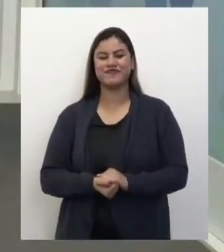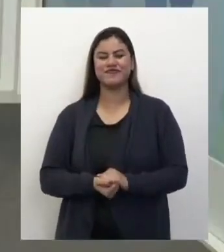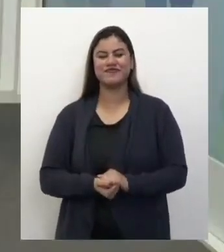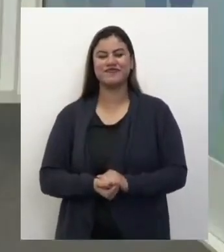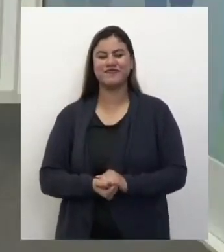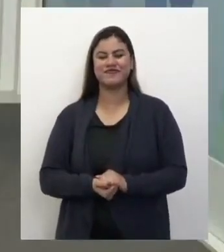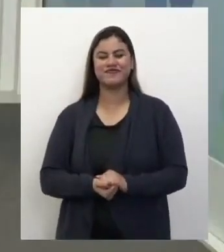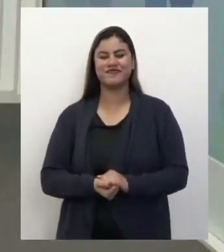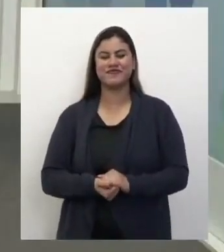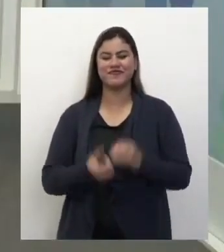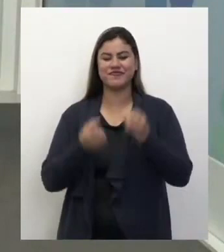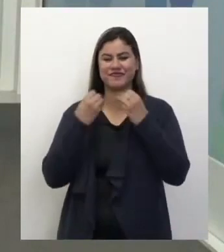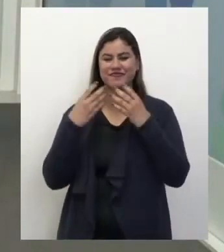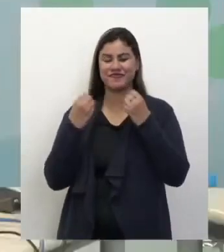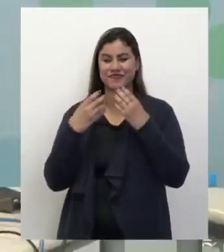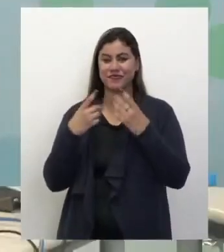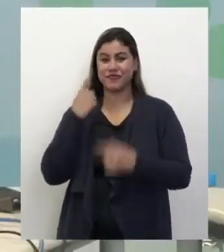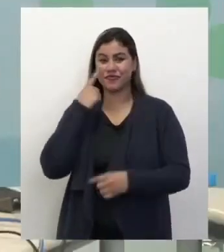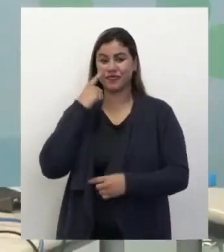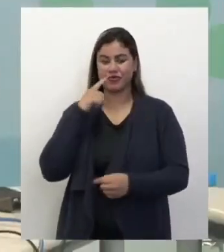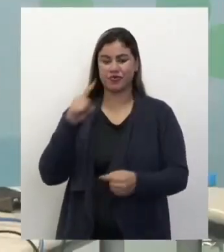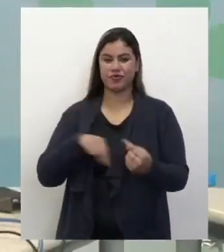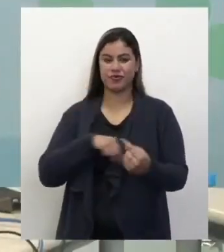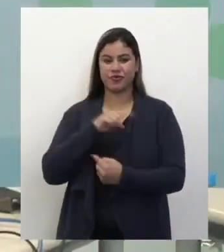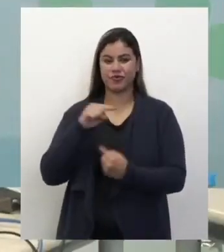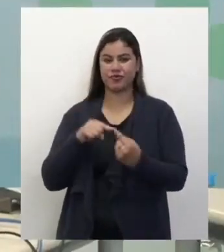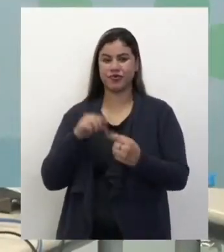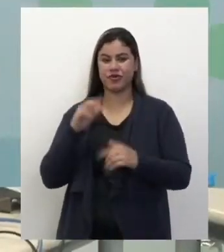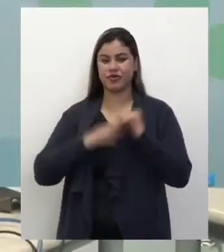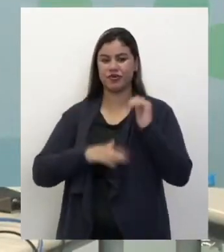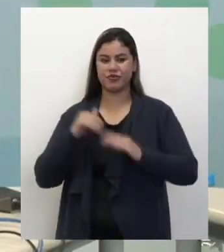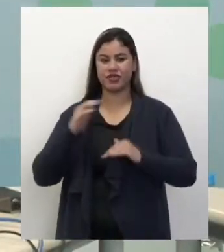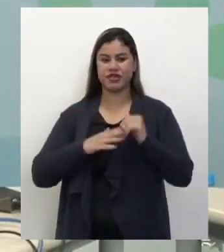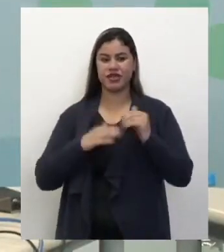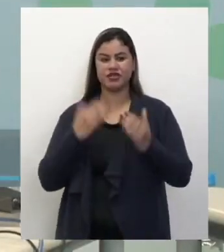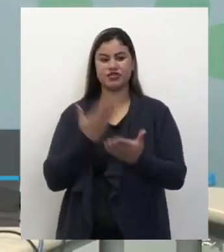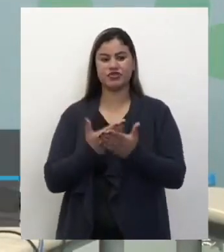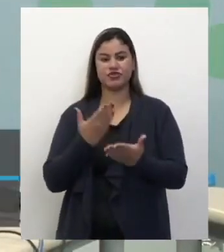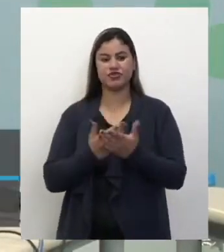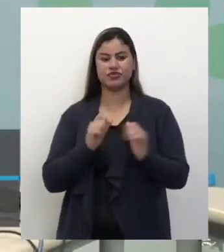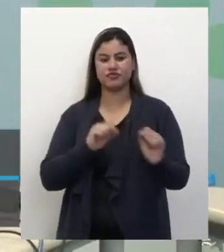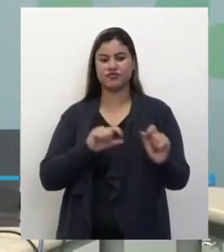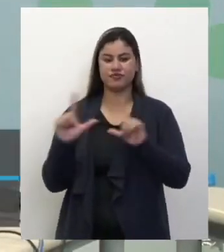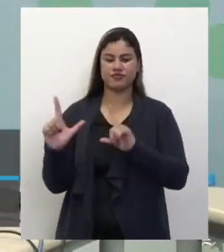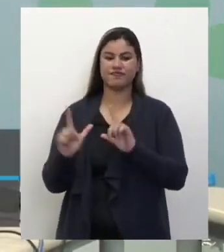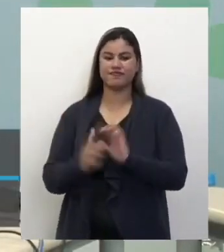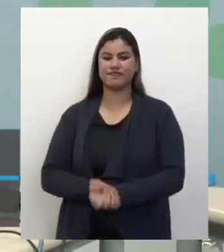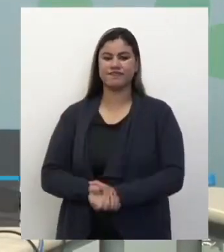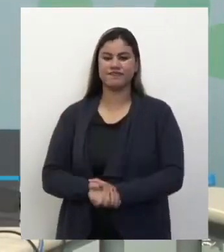bem. Vamos então aos objetivos e a habilidade dessa aula. Na tela, por favor.